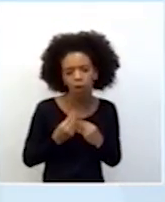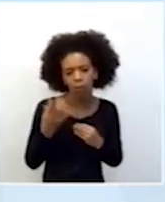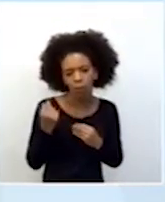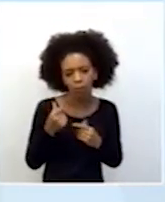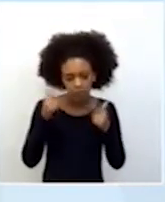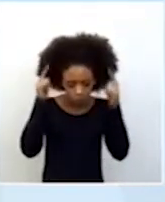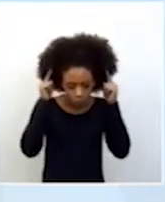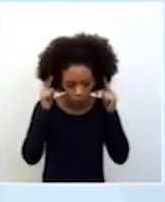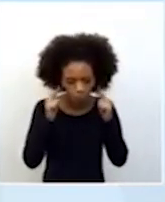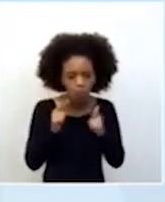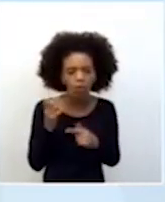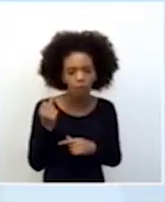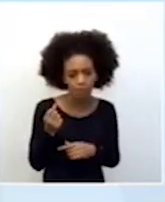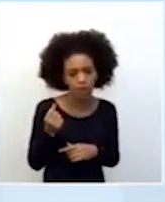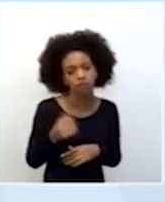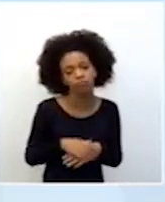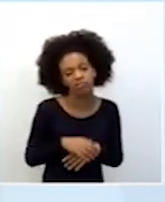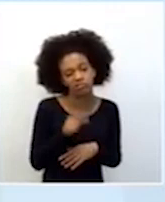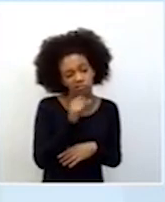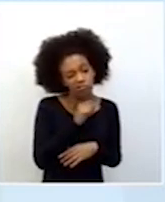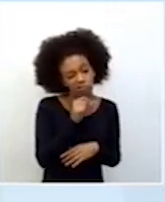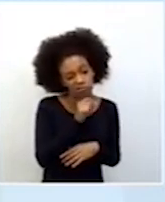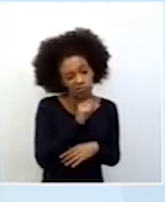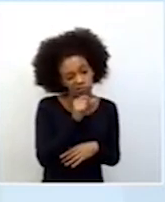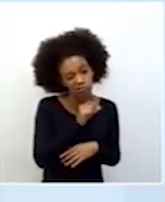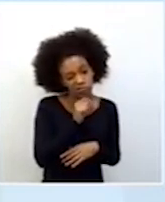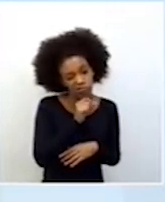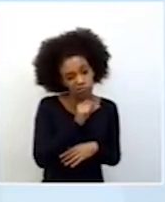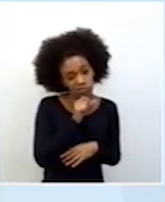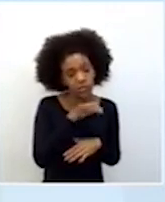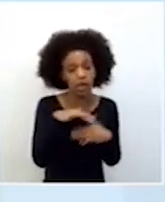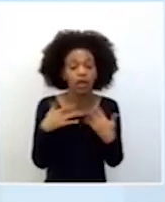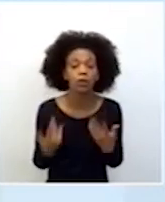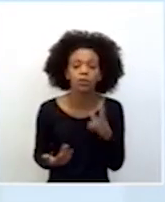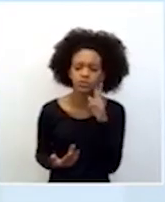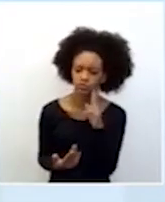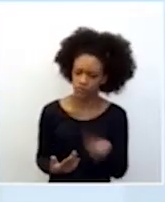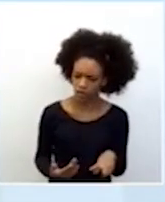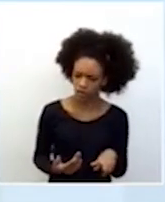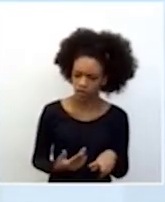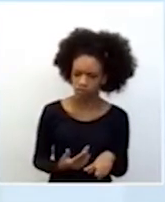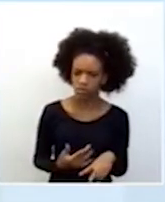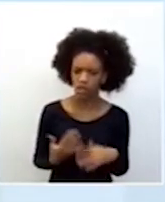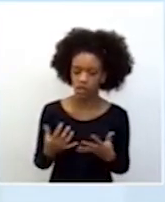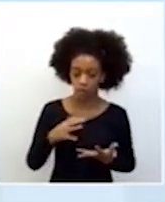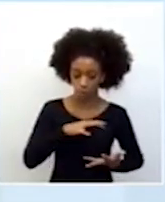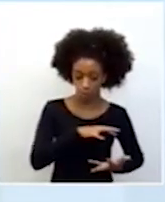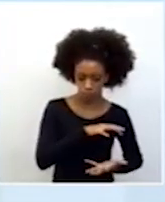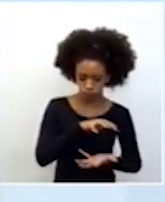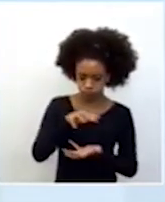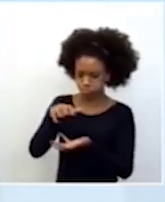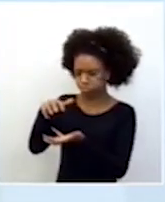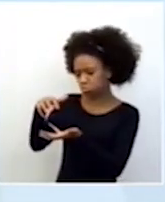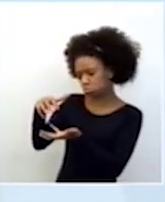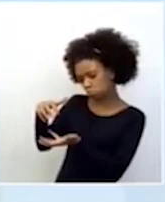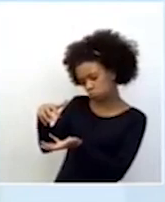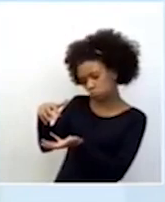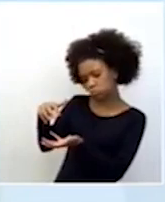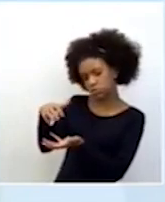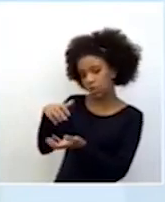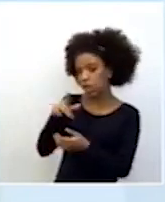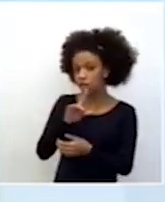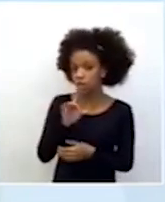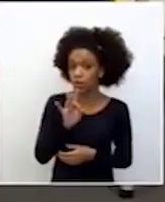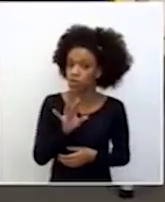cabelo branco, ou seja, bem velho, bem senhor. E quando a gente olha, ele está com o planeta Terra na mão. Mas o planeta Terra não é só um